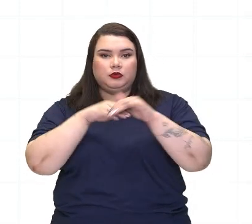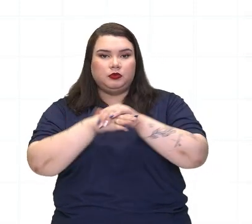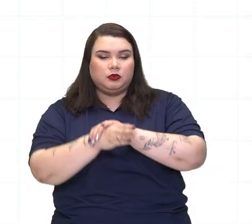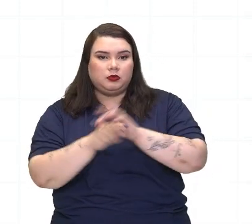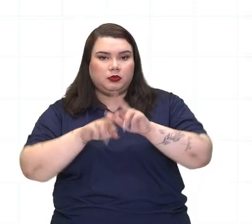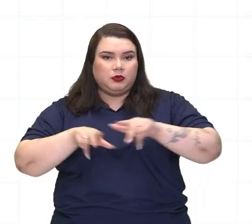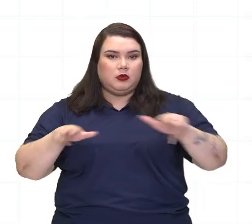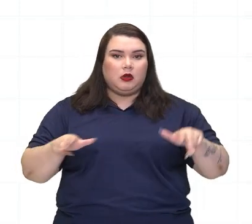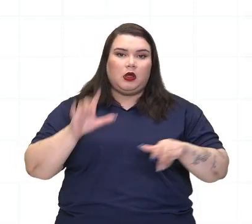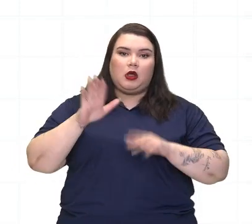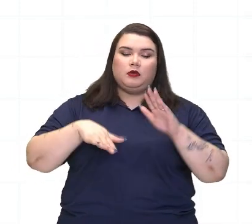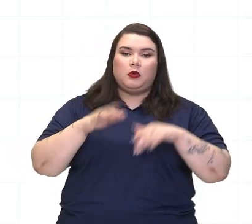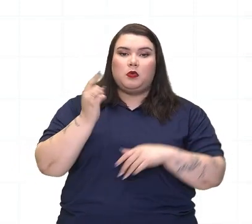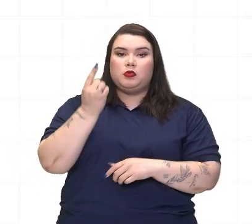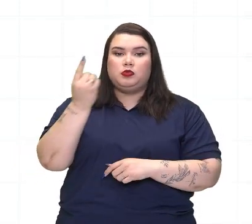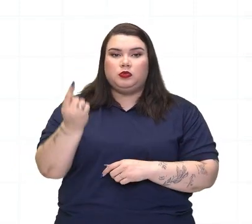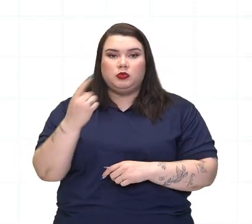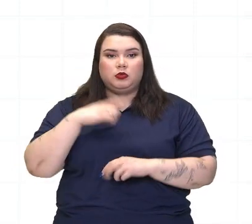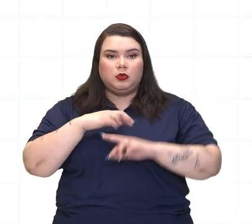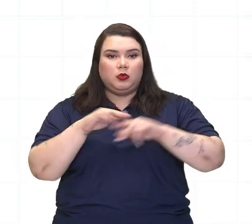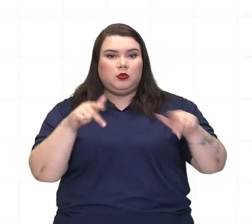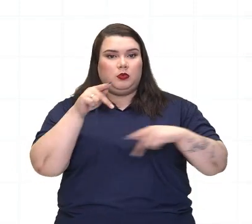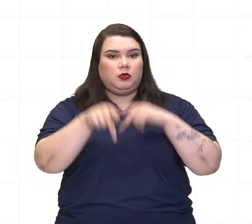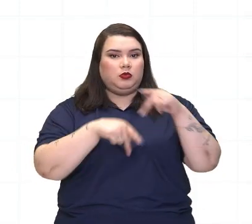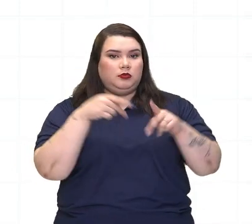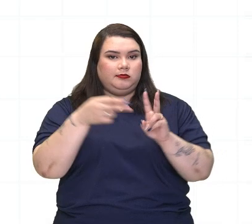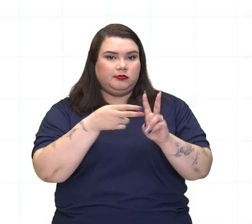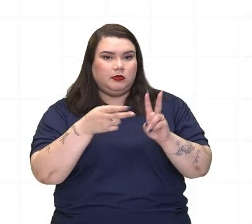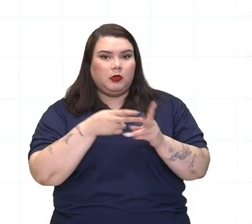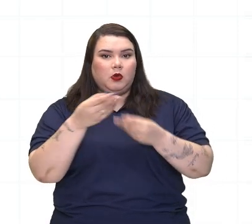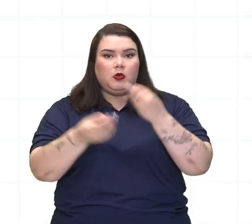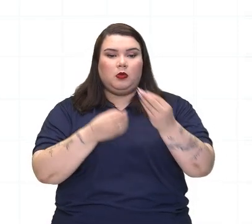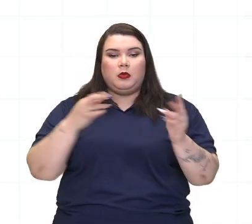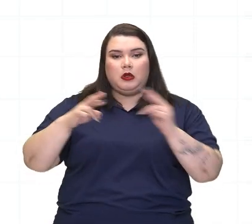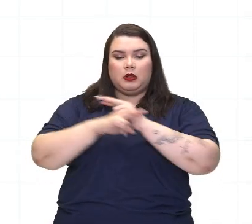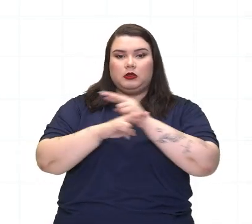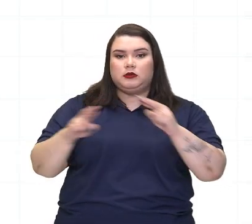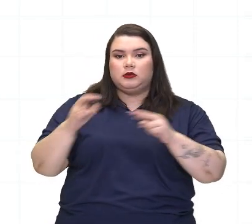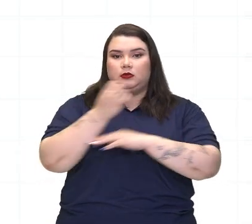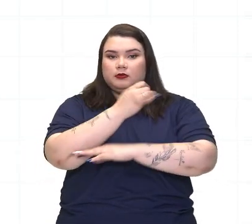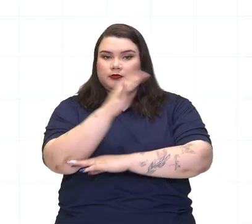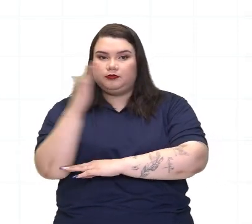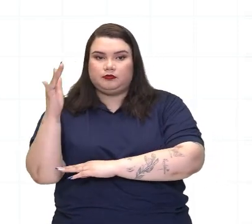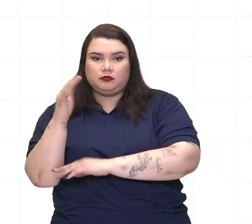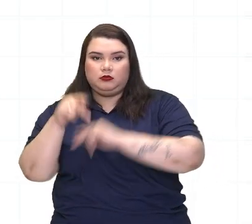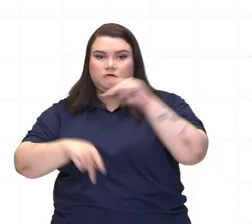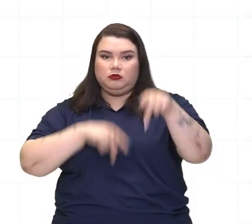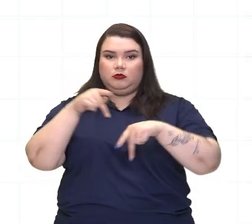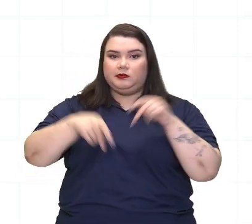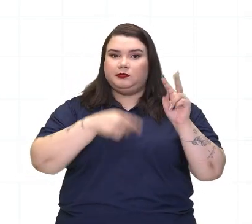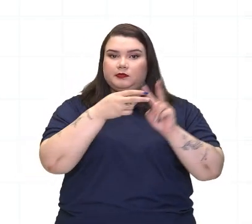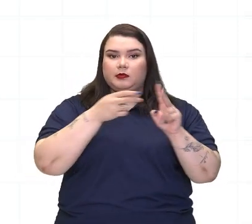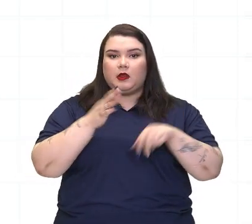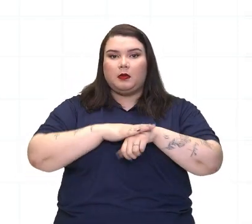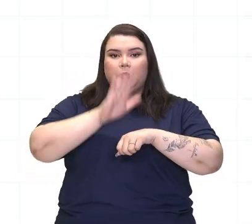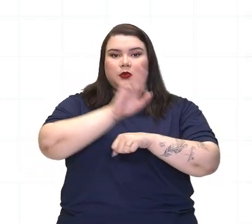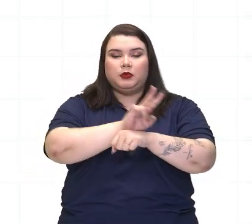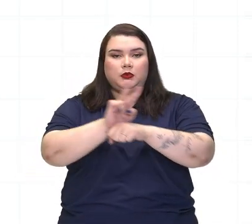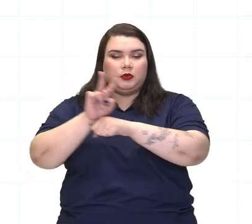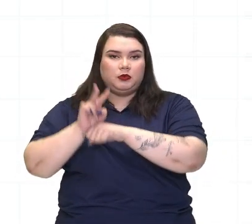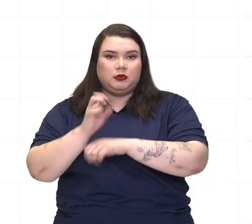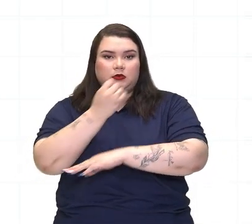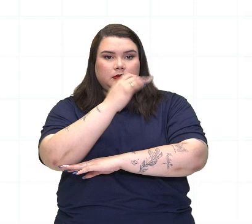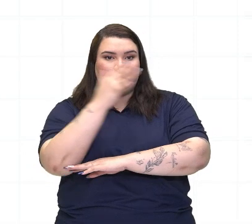um ponto une todas as nações indígenas: a forma de se relacionar com a natureza. Os povos indígenas são mais que guardiões do